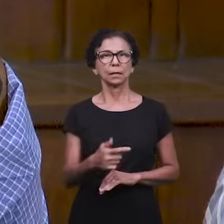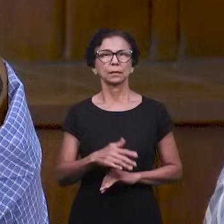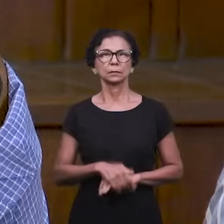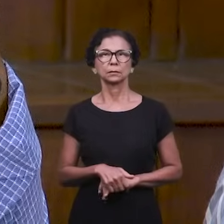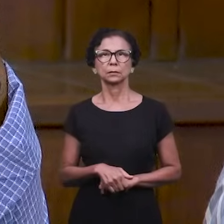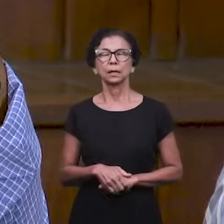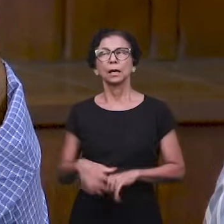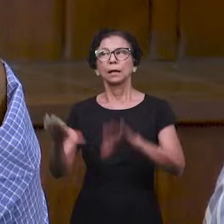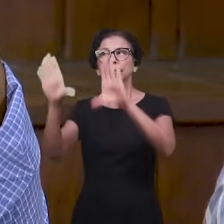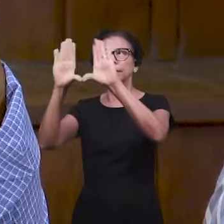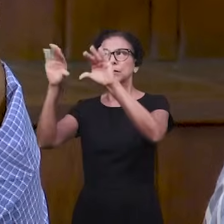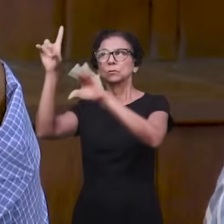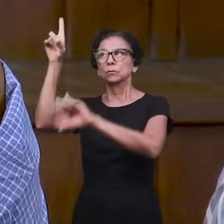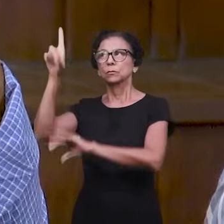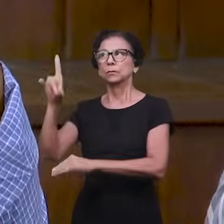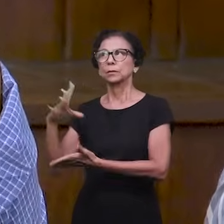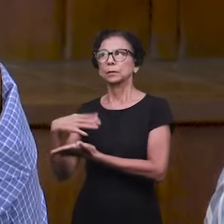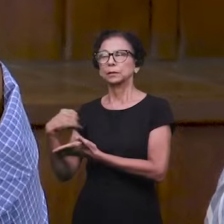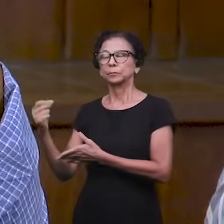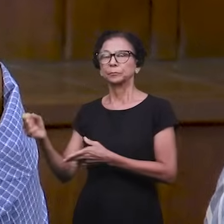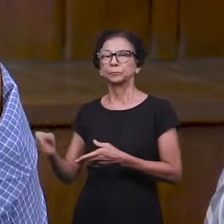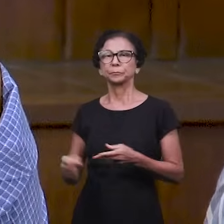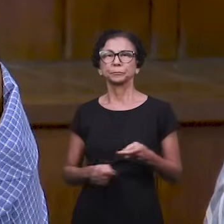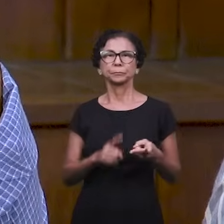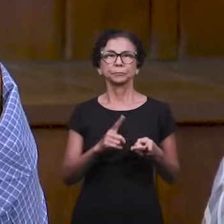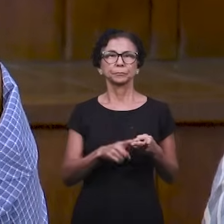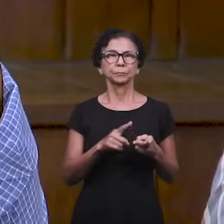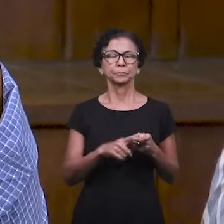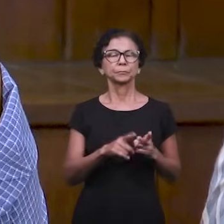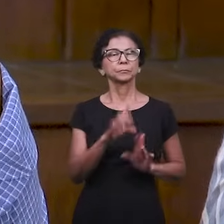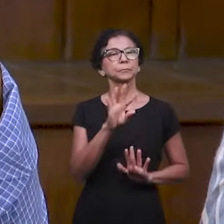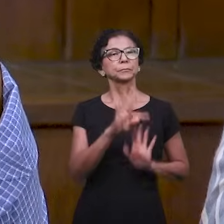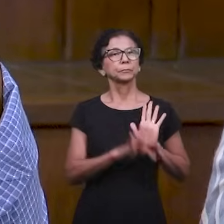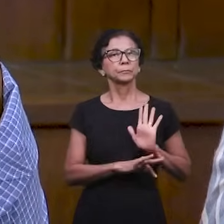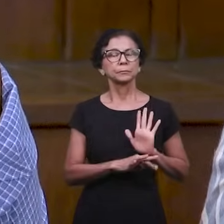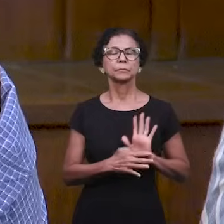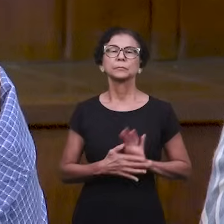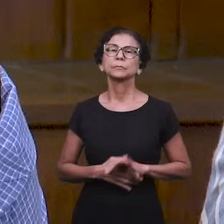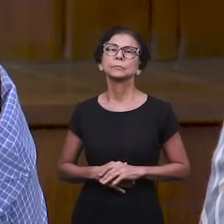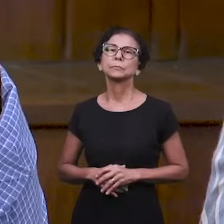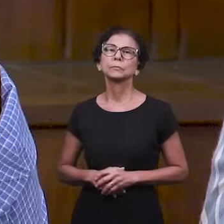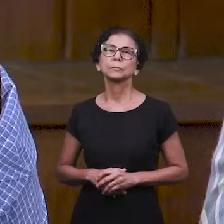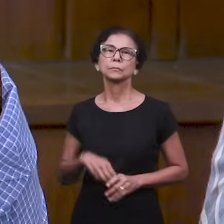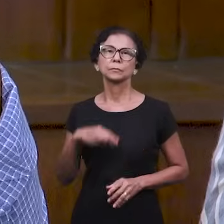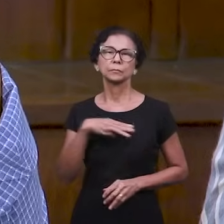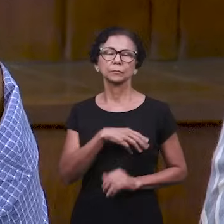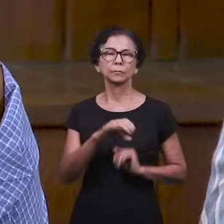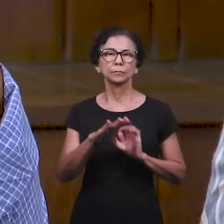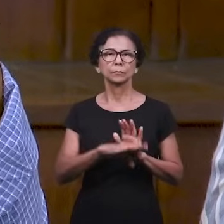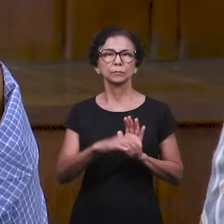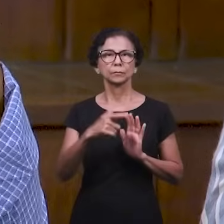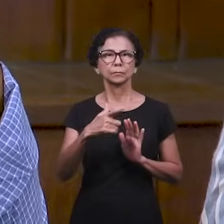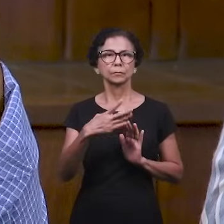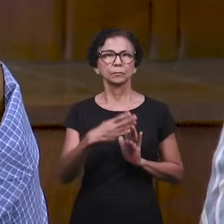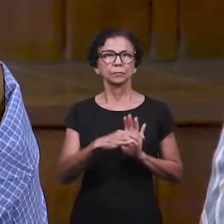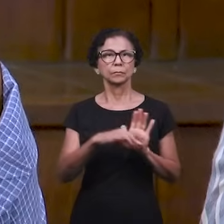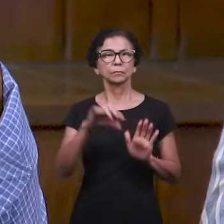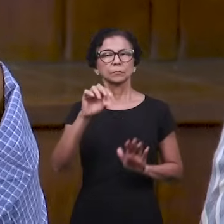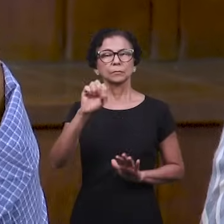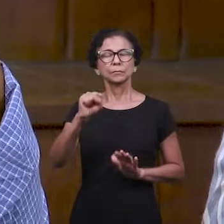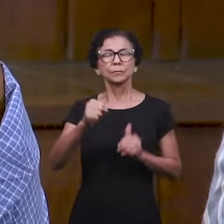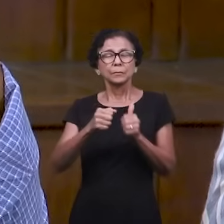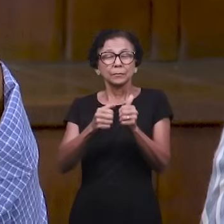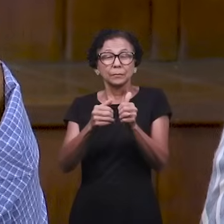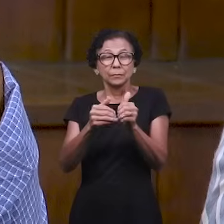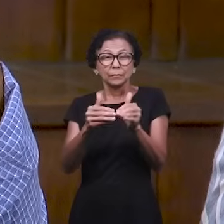nuvens, é o primeiro texto. O segundo texto é Mateus 24, 8, fala sobre o princípio das